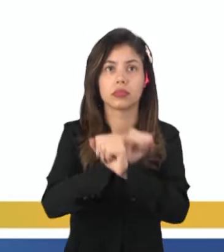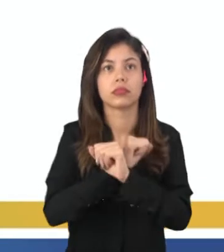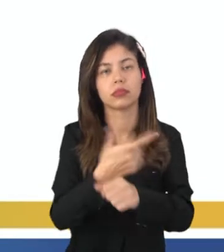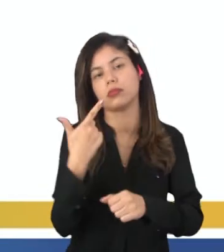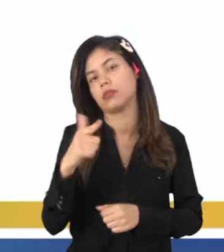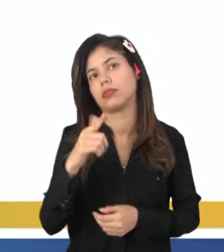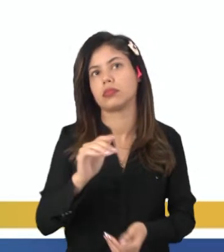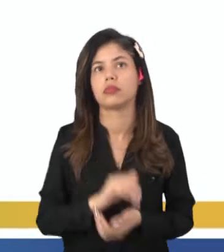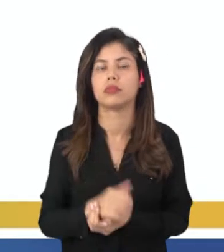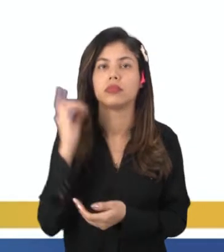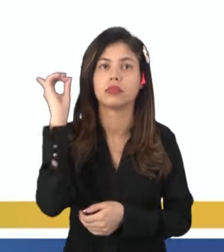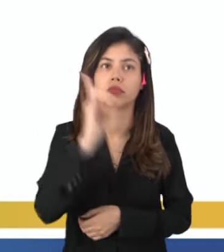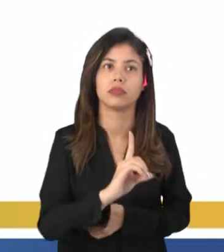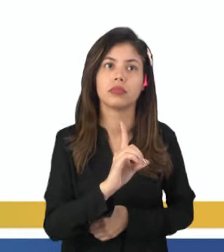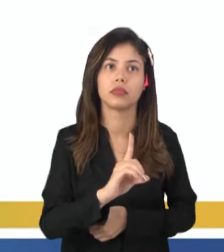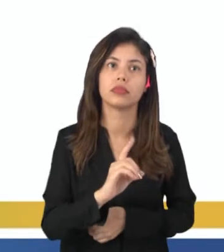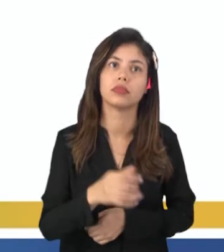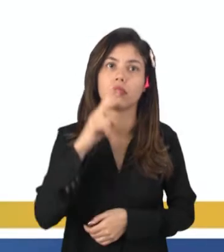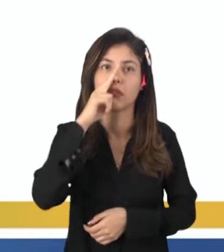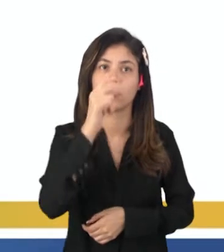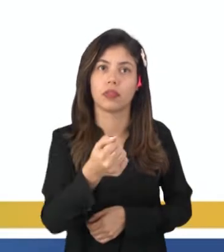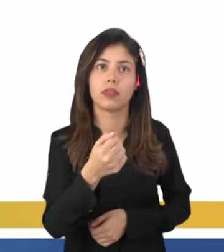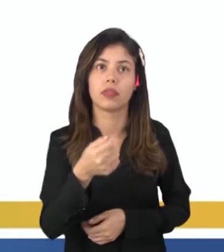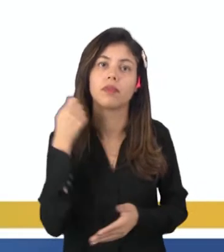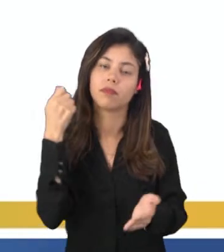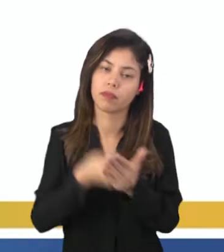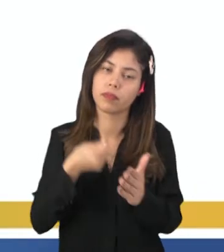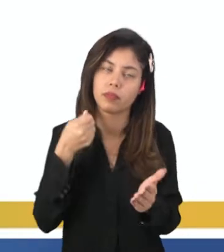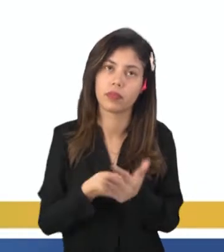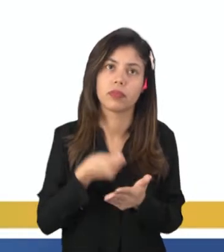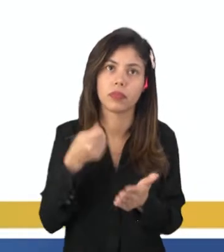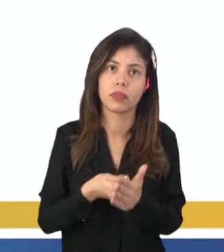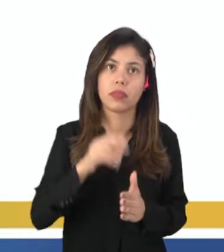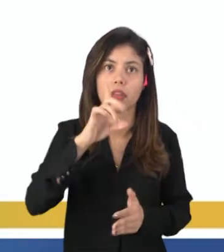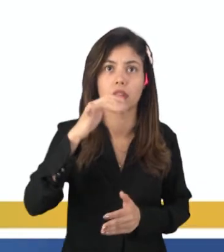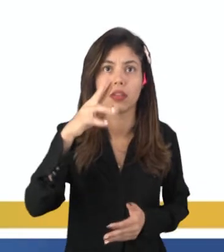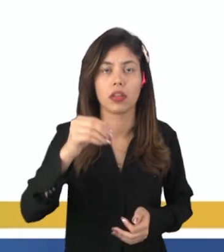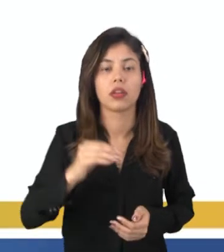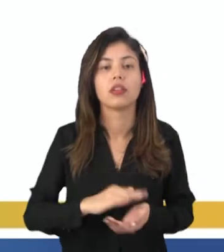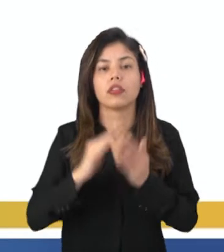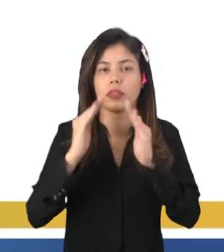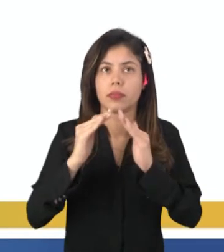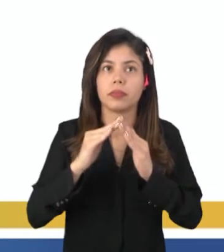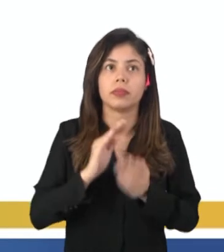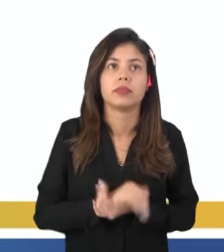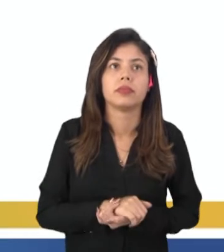possuía qualquer direito e tinha sua força de trabalho empregada na esfera doméstica.